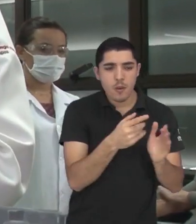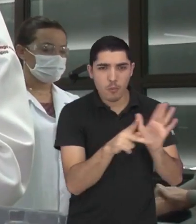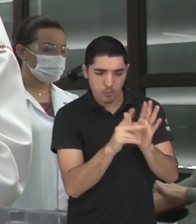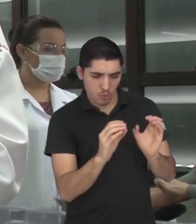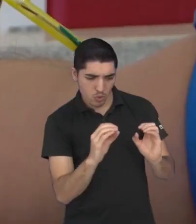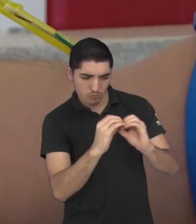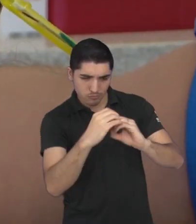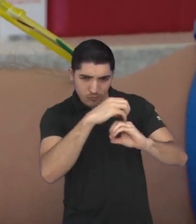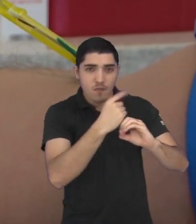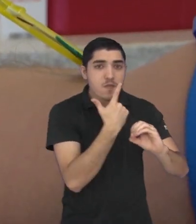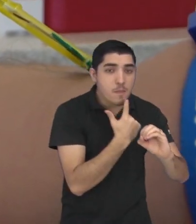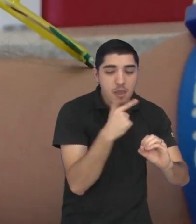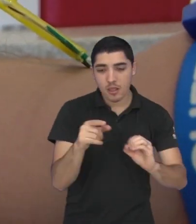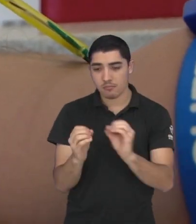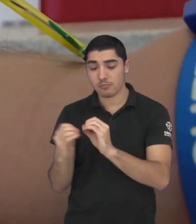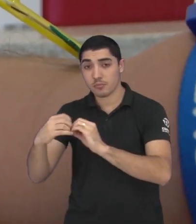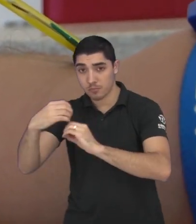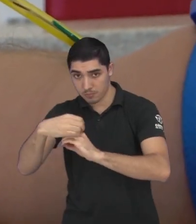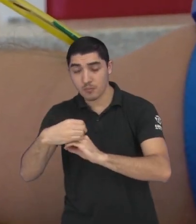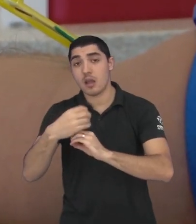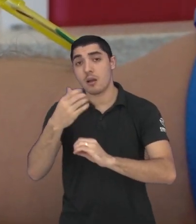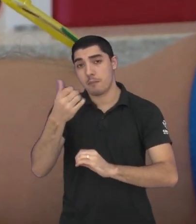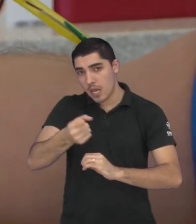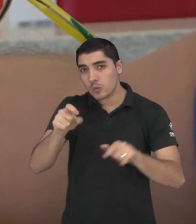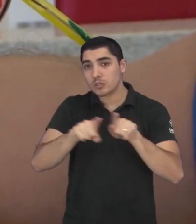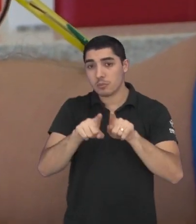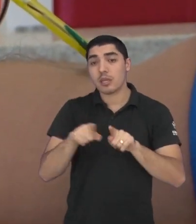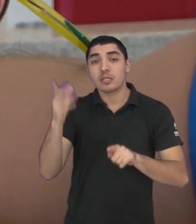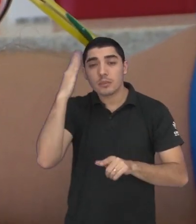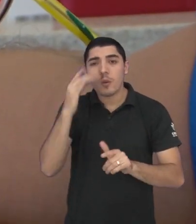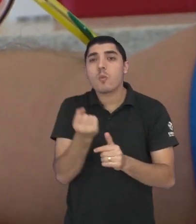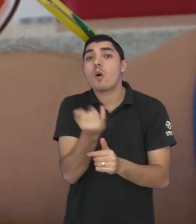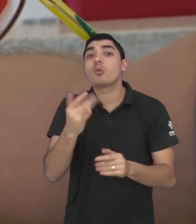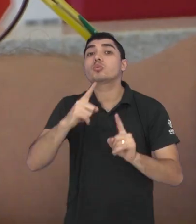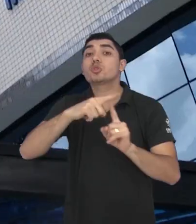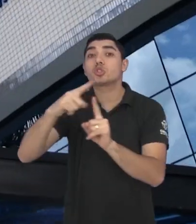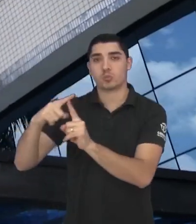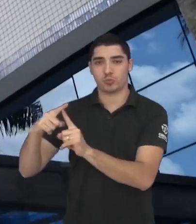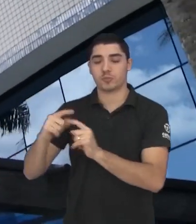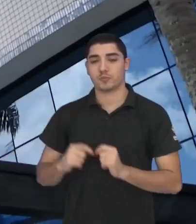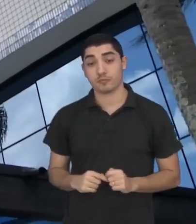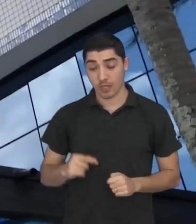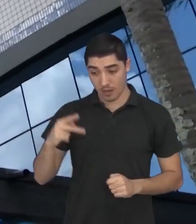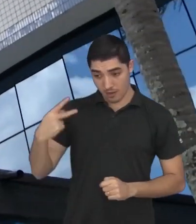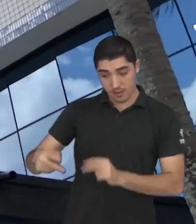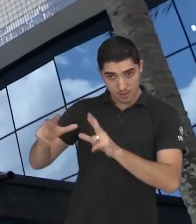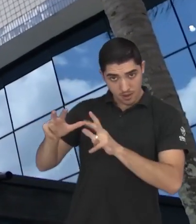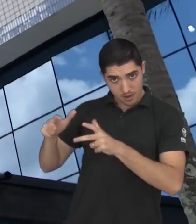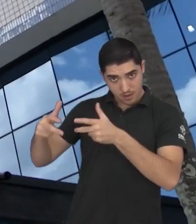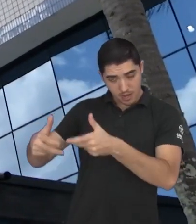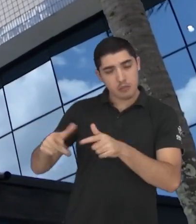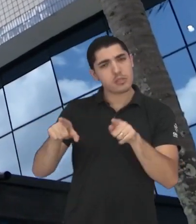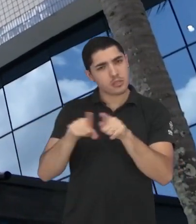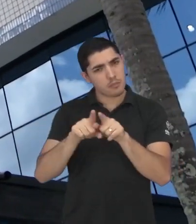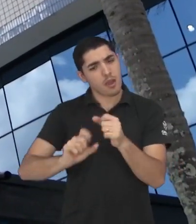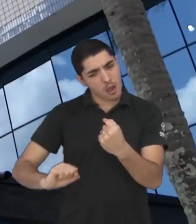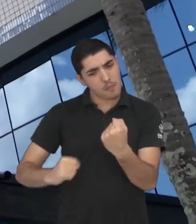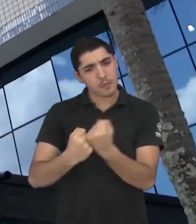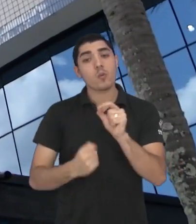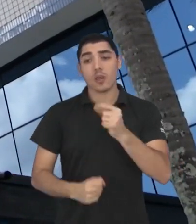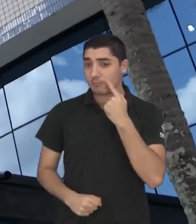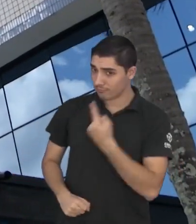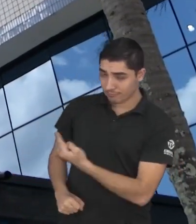durante a cerimônia. Ser um mestre não requer apenas boa vontade. Requer conhecimento, disciplina